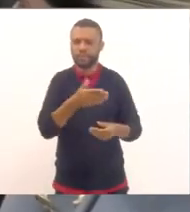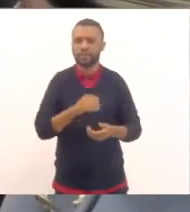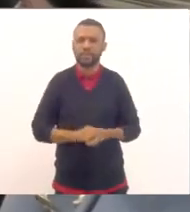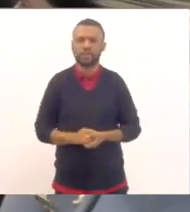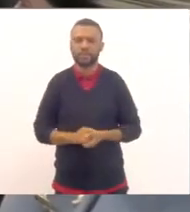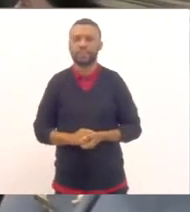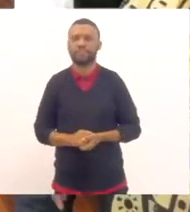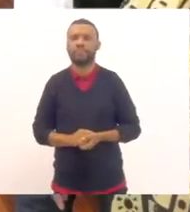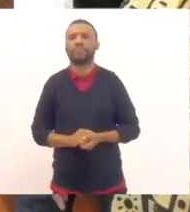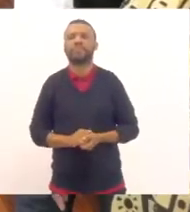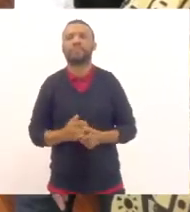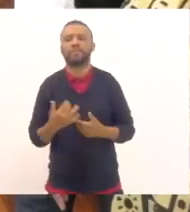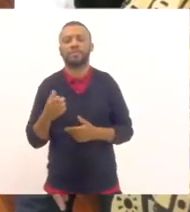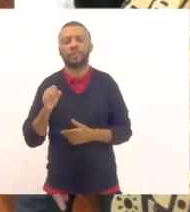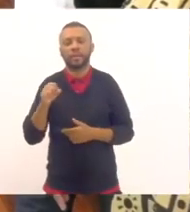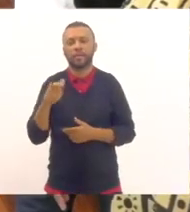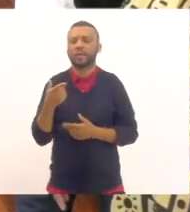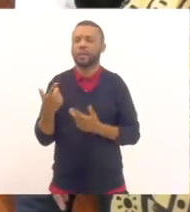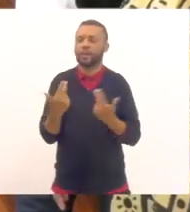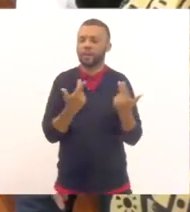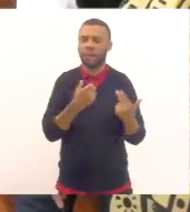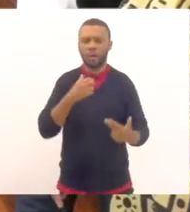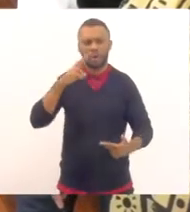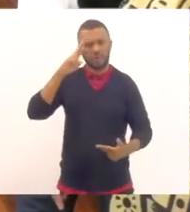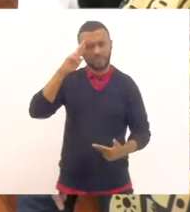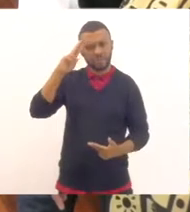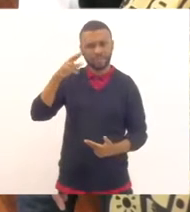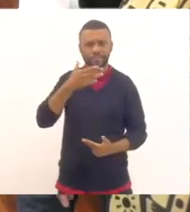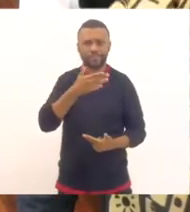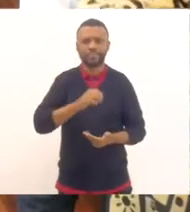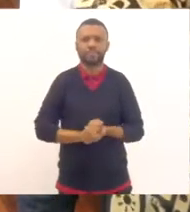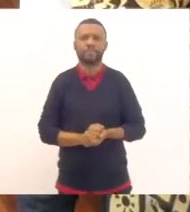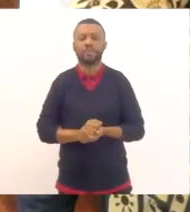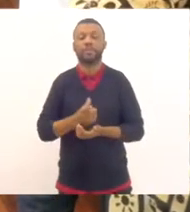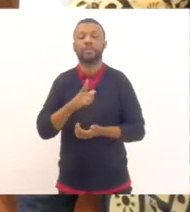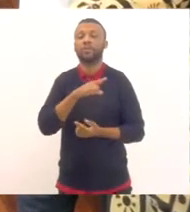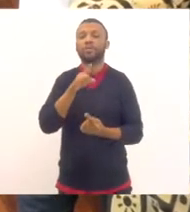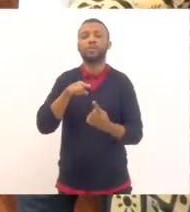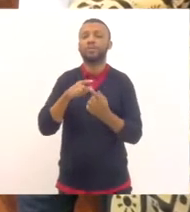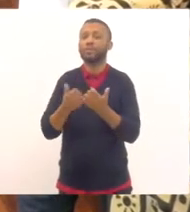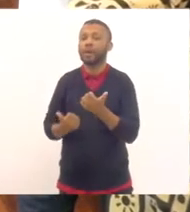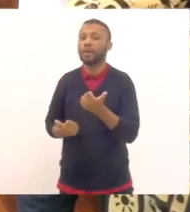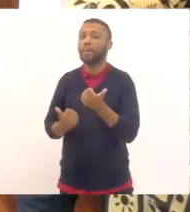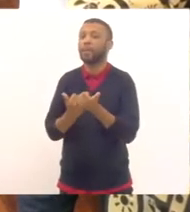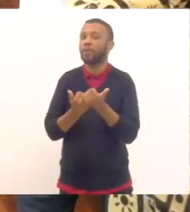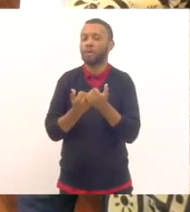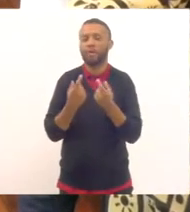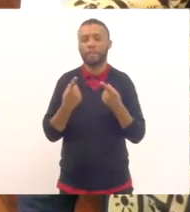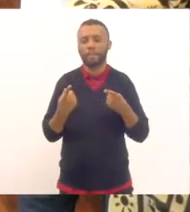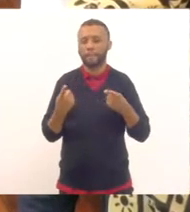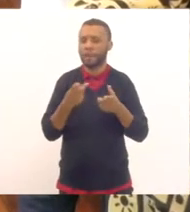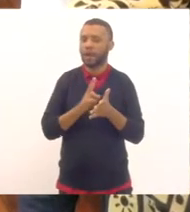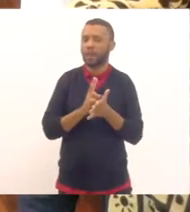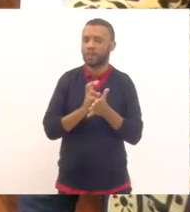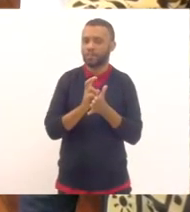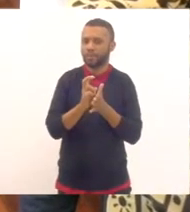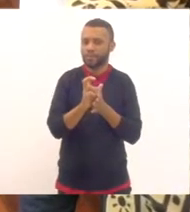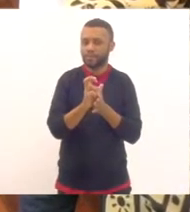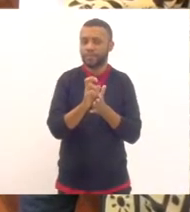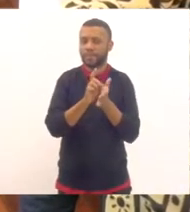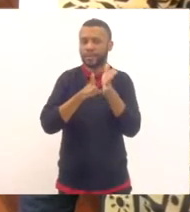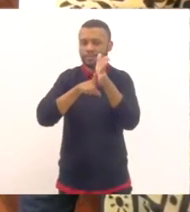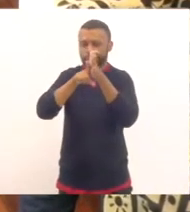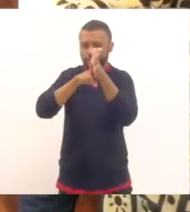É sim as operações com qual é o valor consistem em dar esse suporte com a SuperVia também fazer essa esse